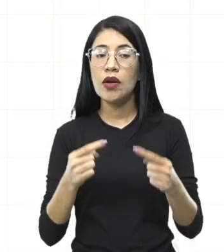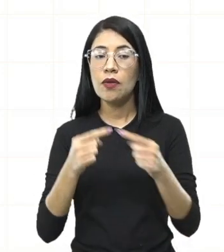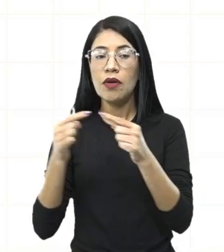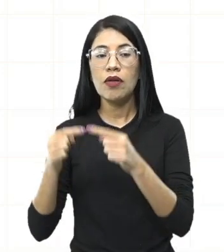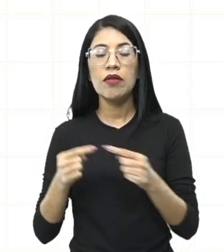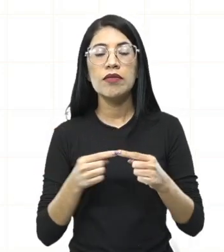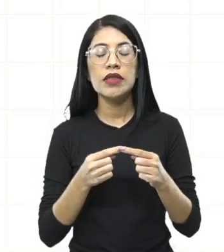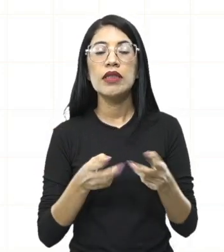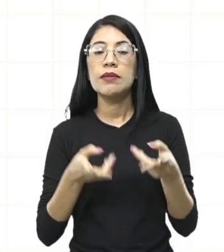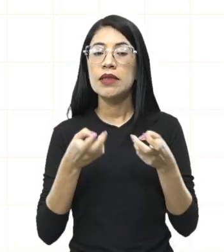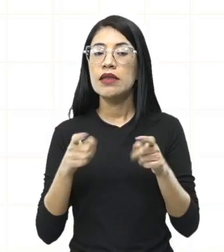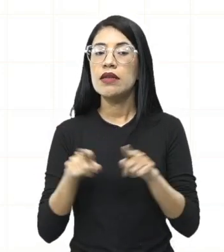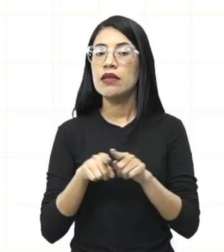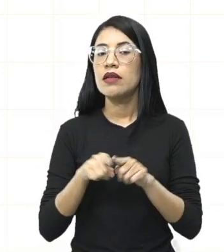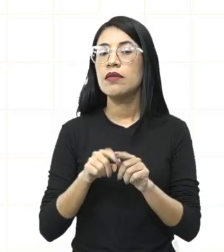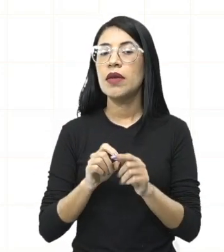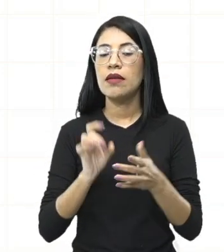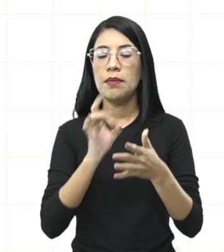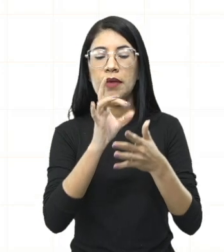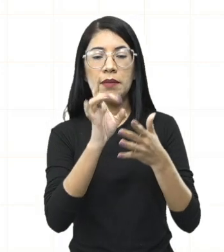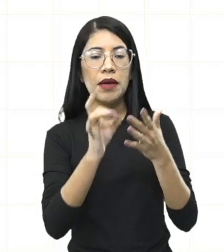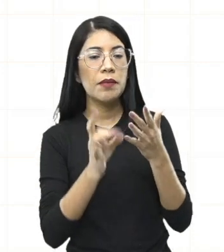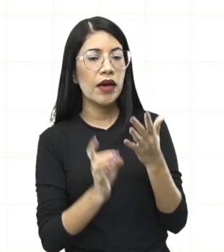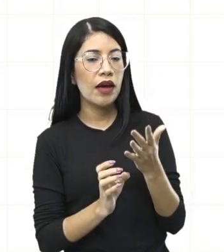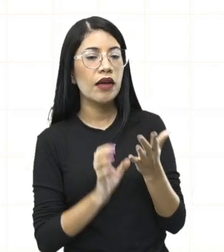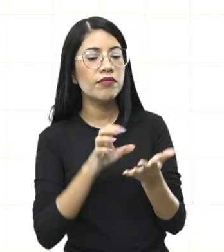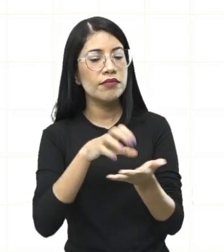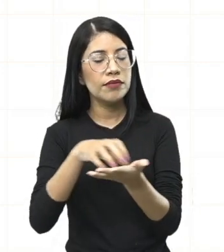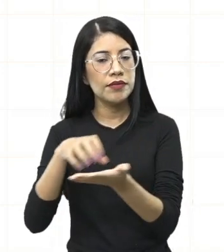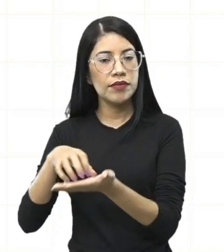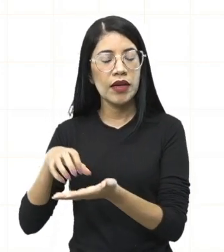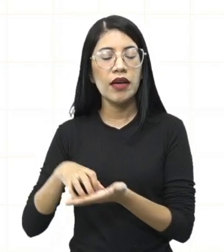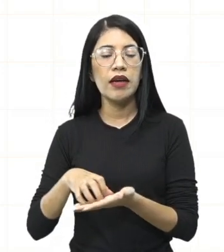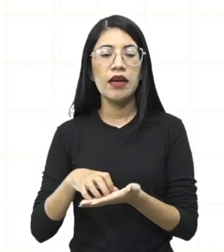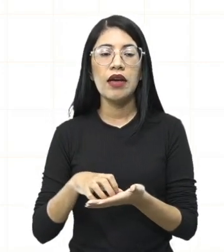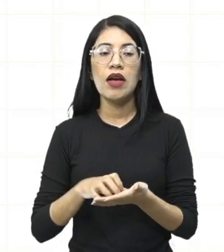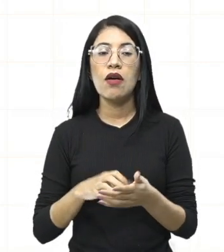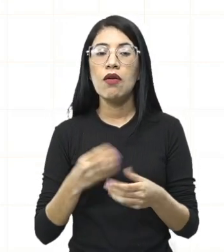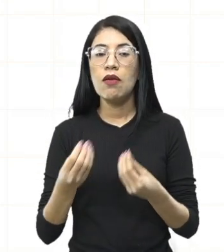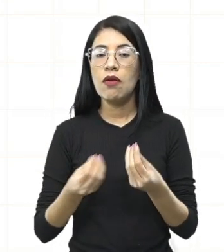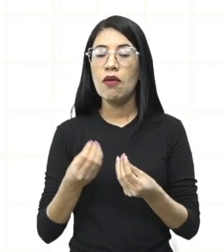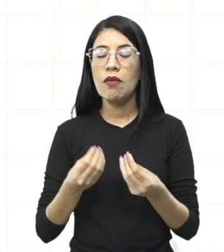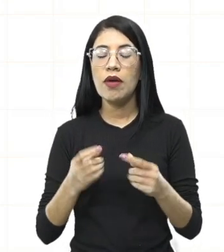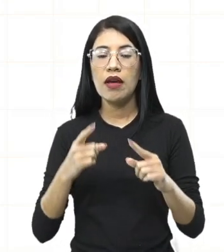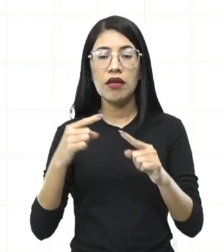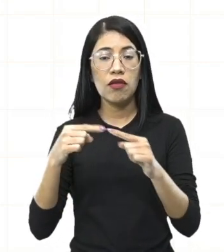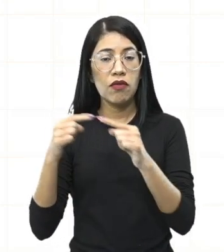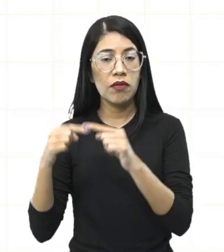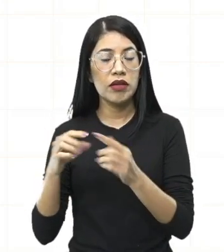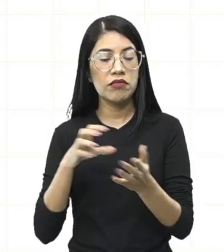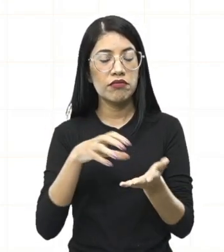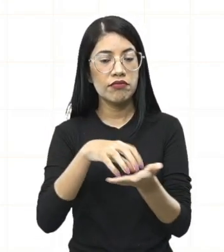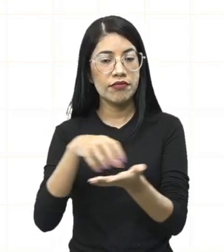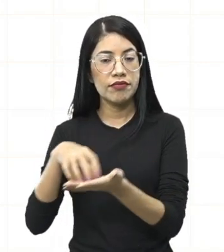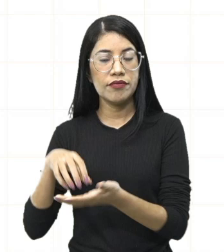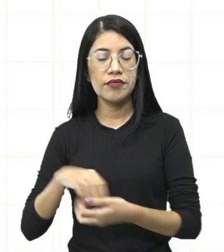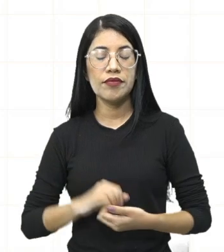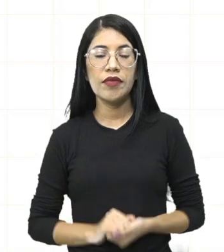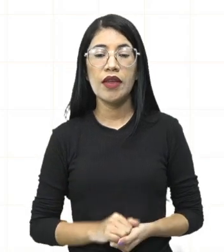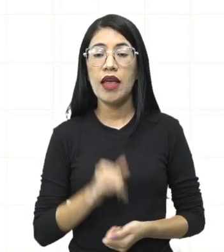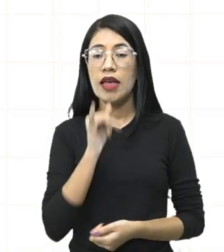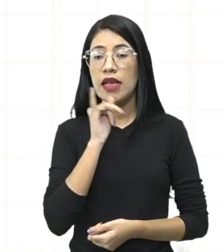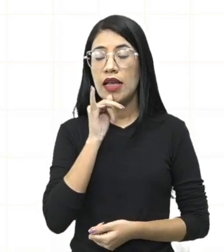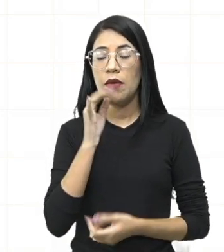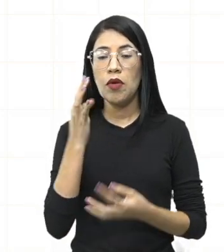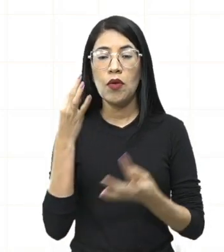vai observar, inclusive a gente viu cada uma delas, né, onde elas estavam presentes nas categorias. Nós temos aqui, por exemplo,